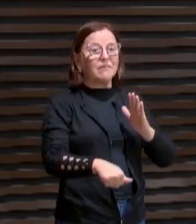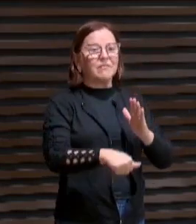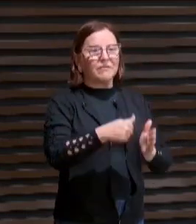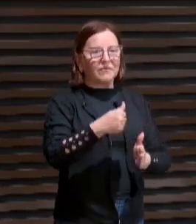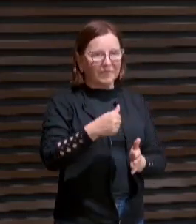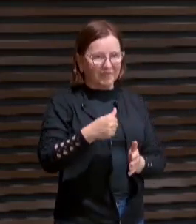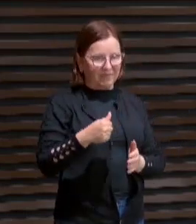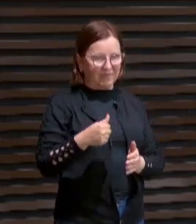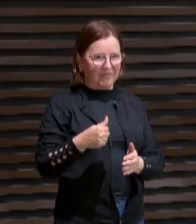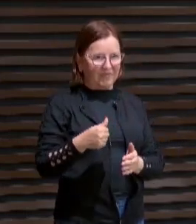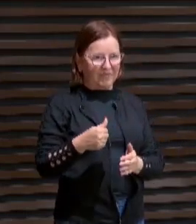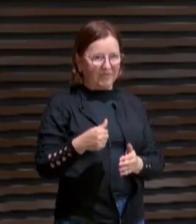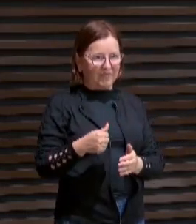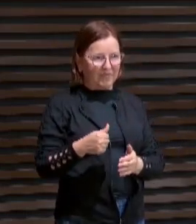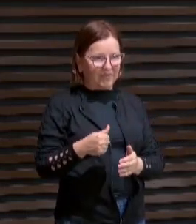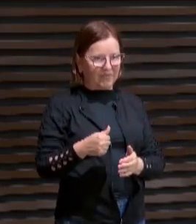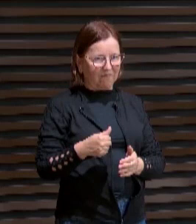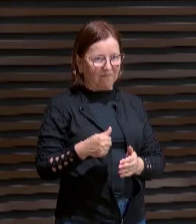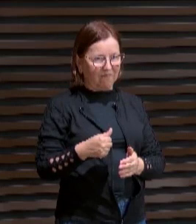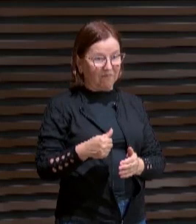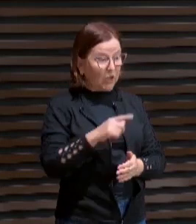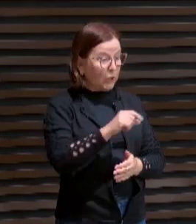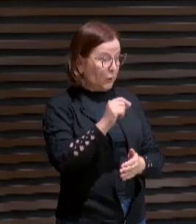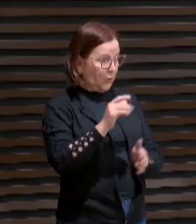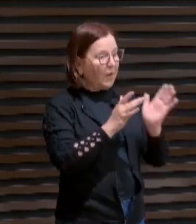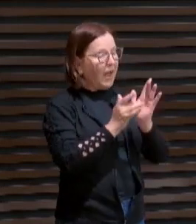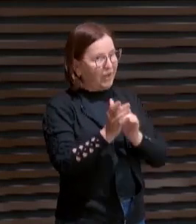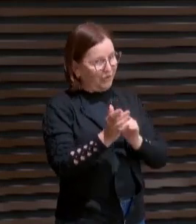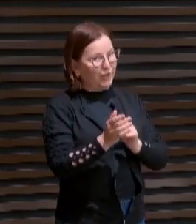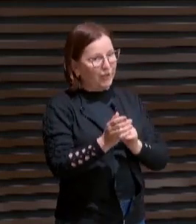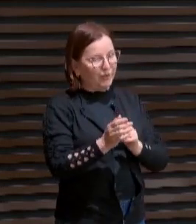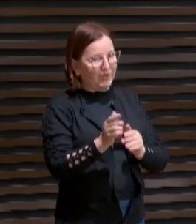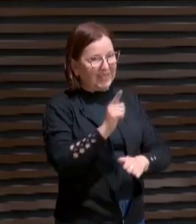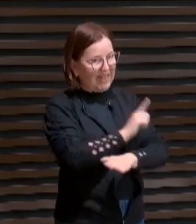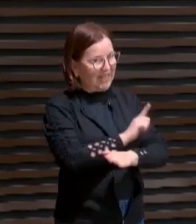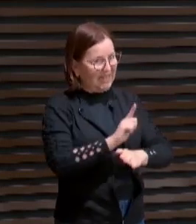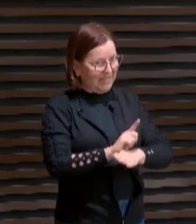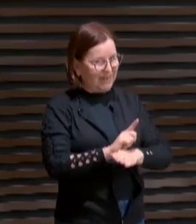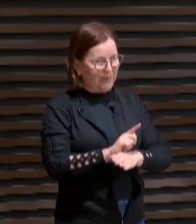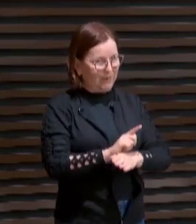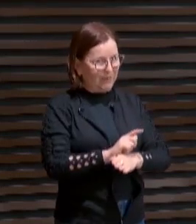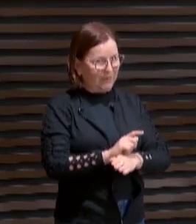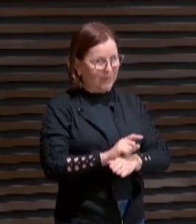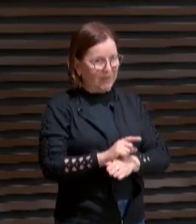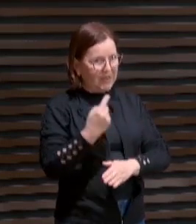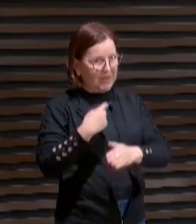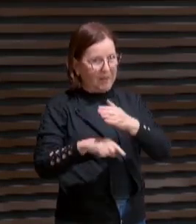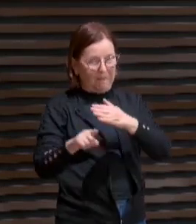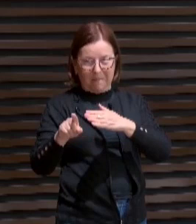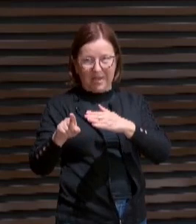ele descobre que Jesus era da Galileia e manda Jesus para Herodes, para que ele